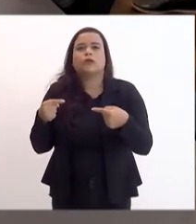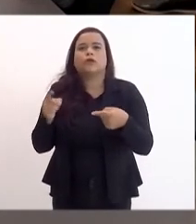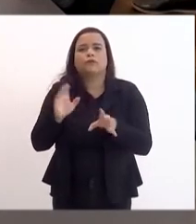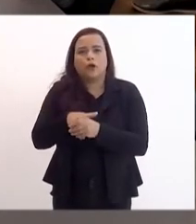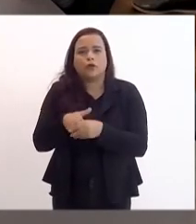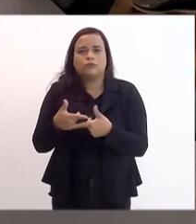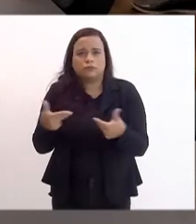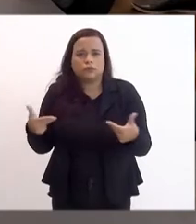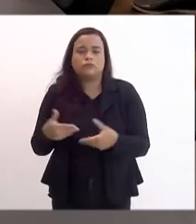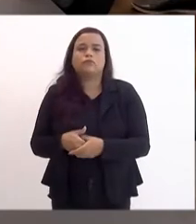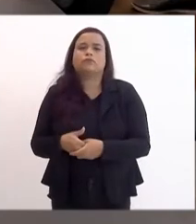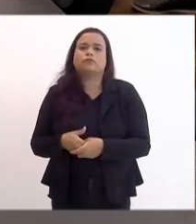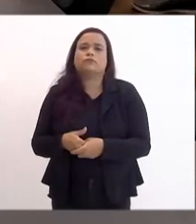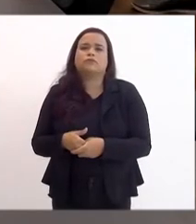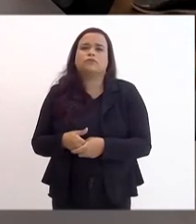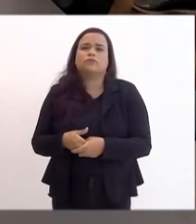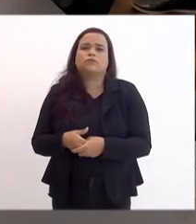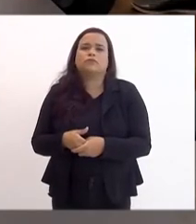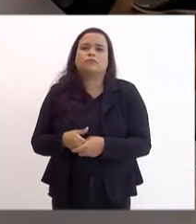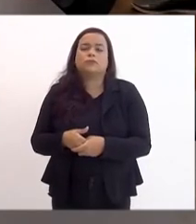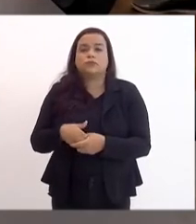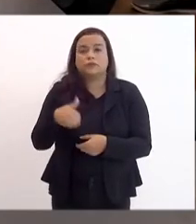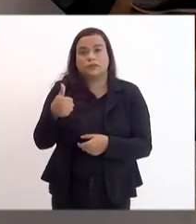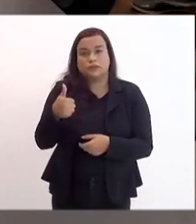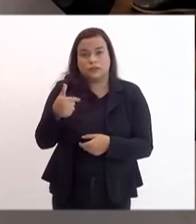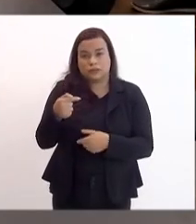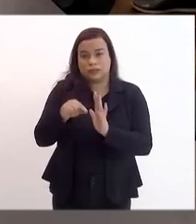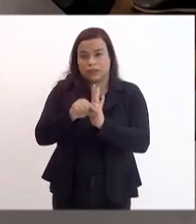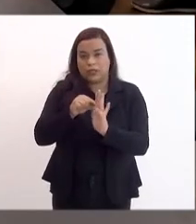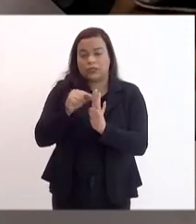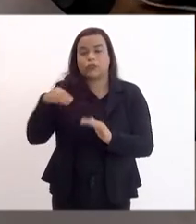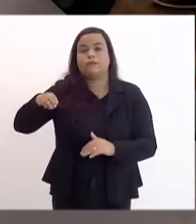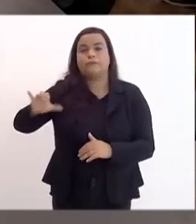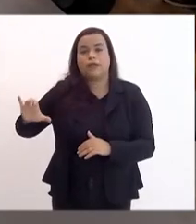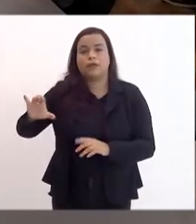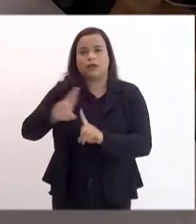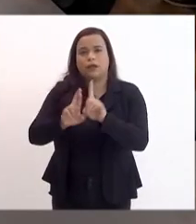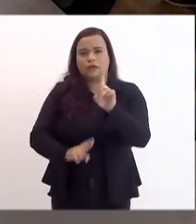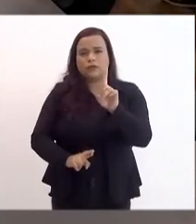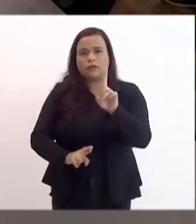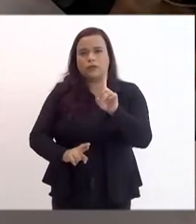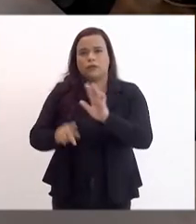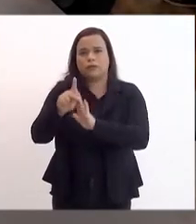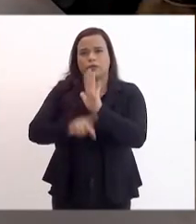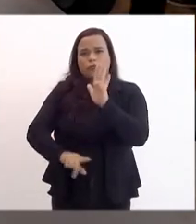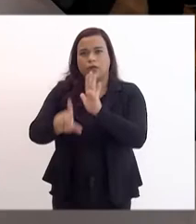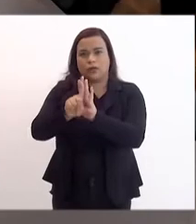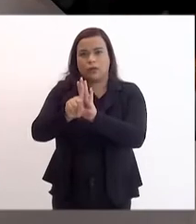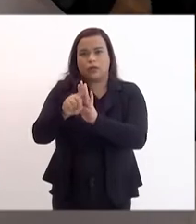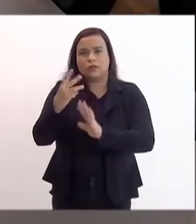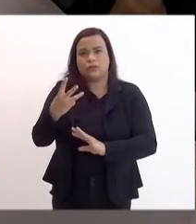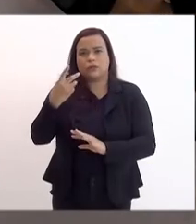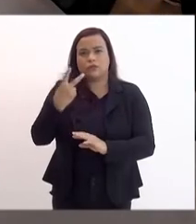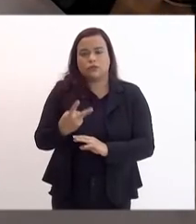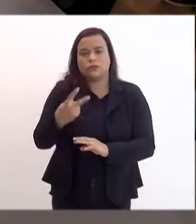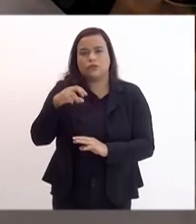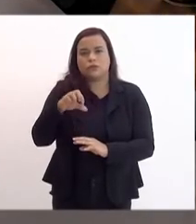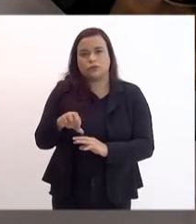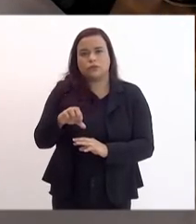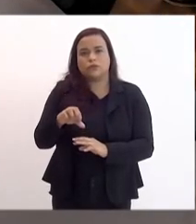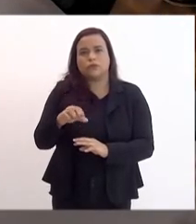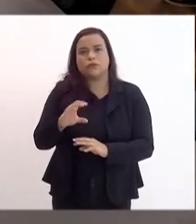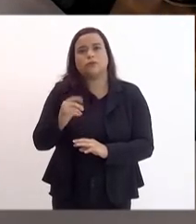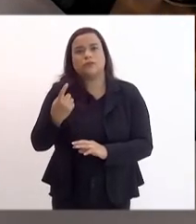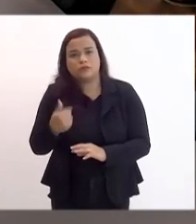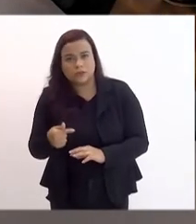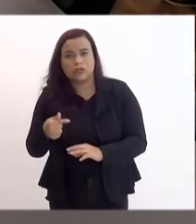aprovado. 17 da pauta, deputado Mink, relator. Projeto de lei 3291-2017, autoria do deputado Conte